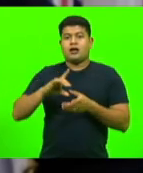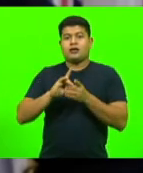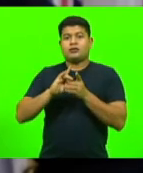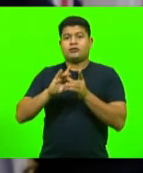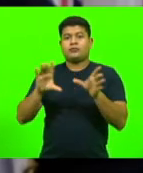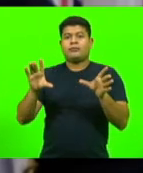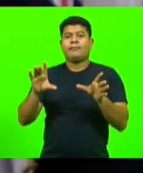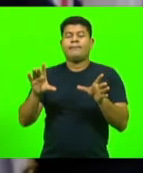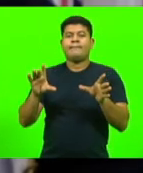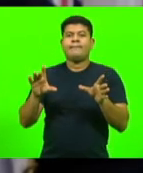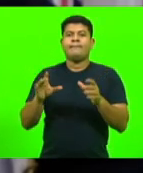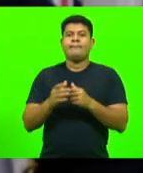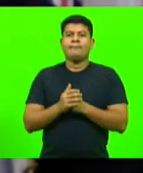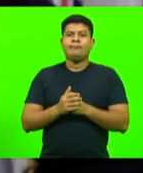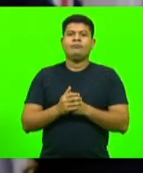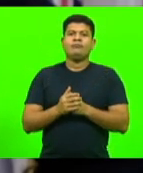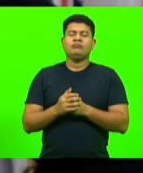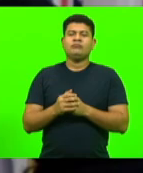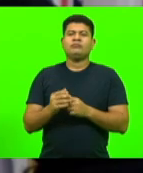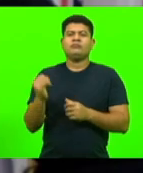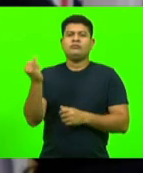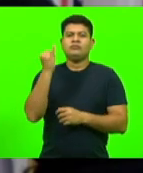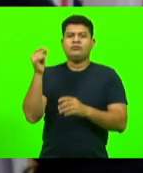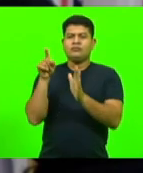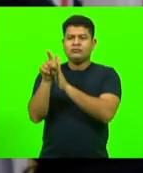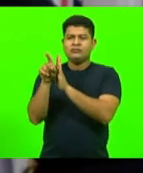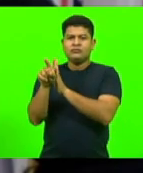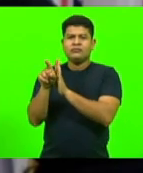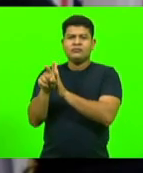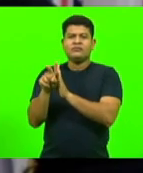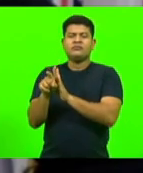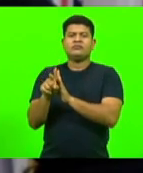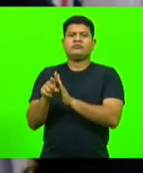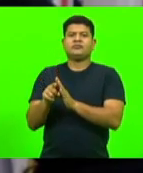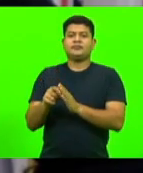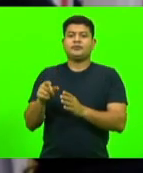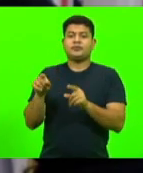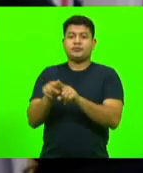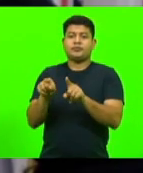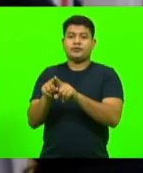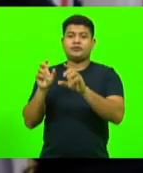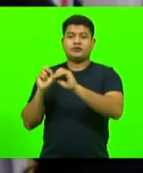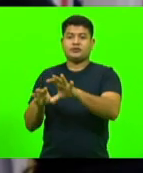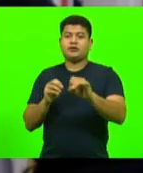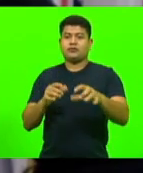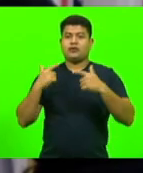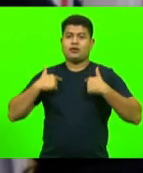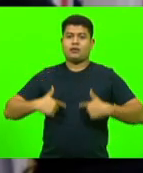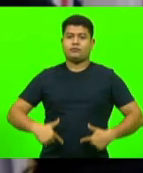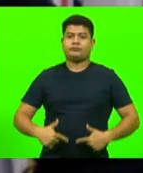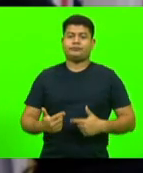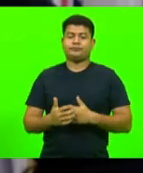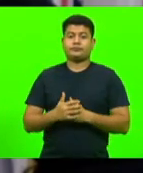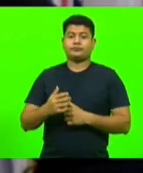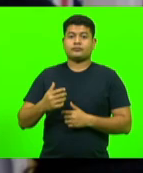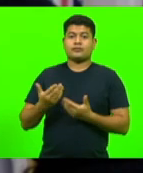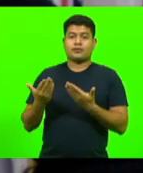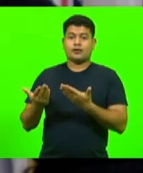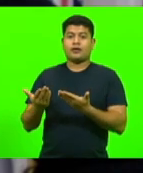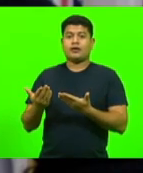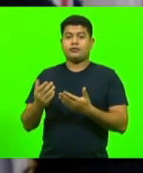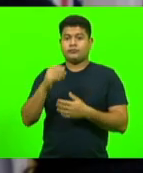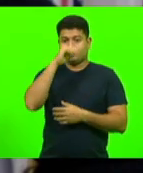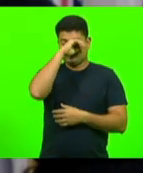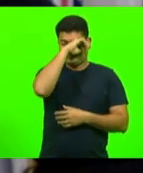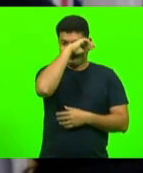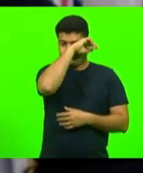cátedra essencial para pesquisa e ao ensino laico e plural o modo de licenciamento a esse Pilar